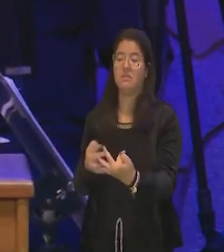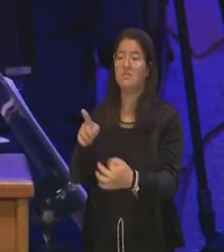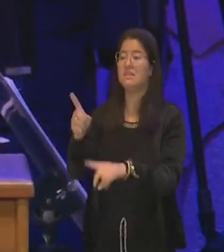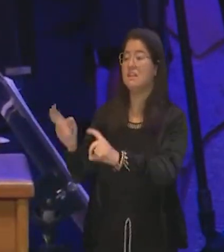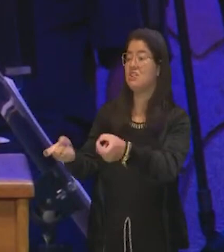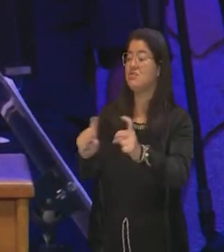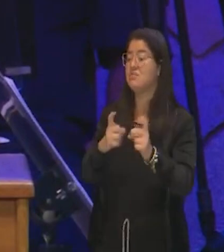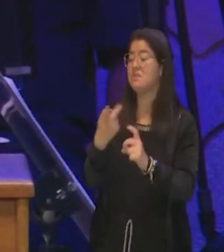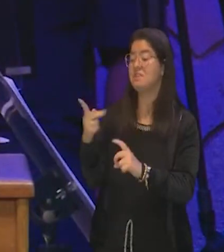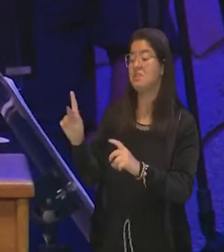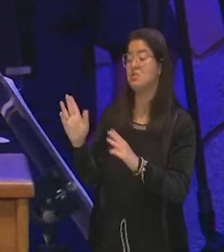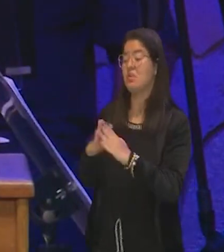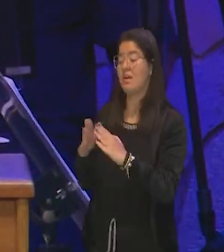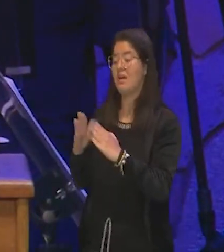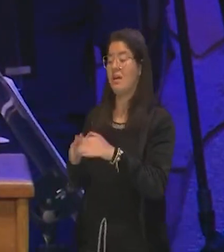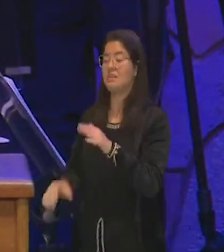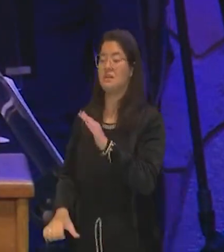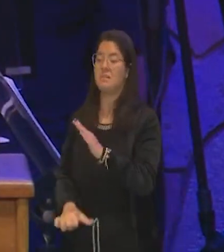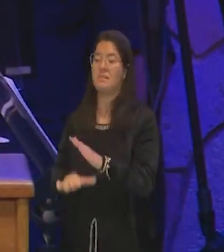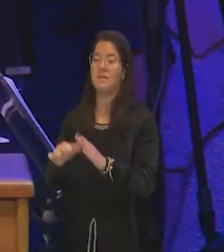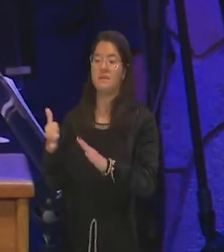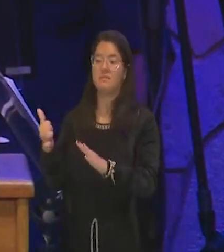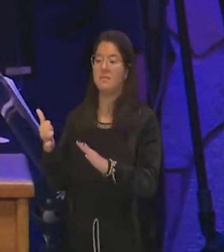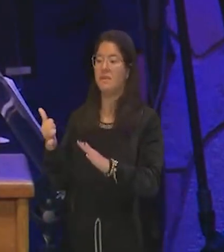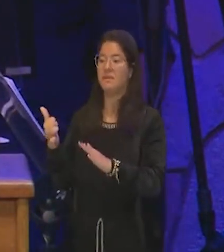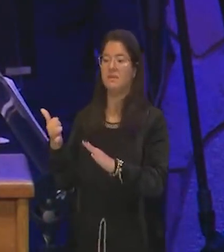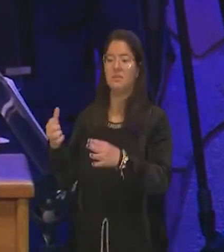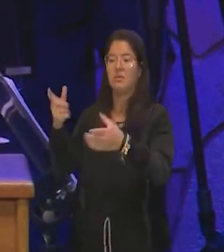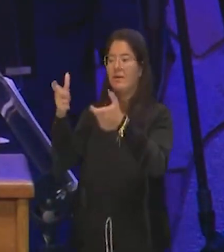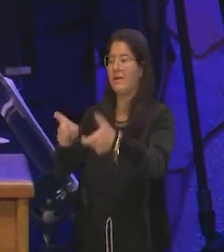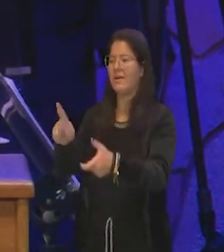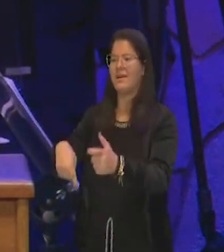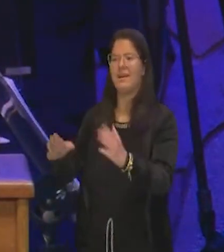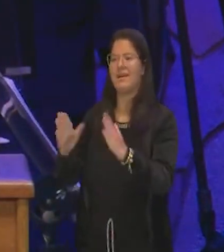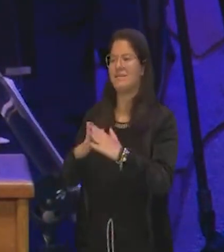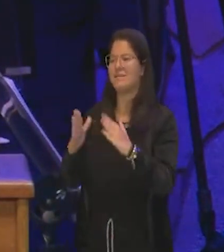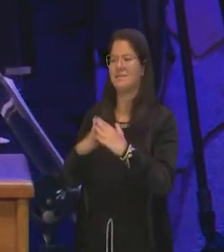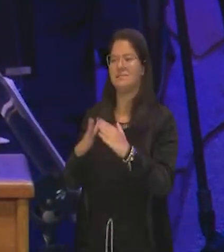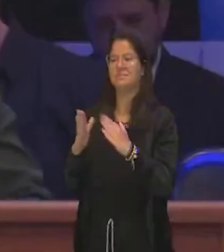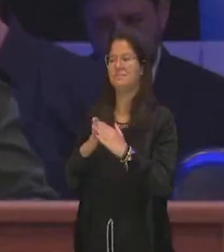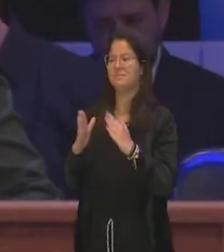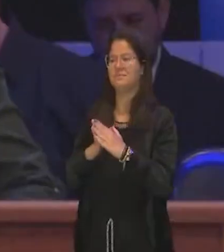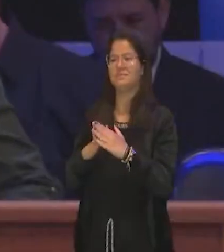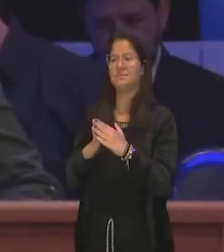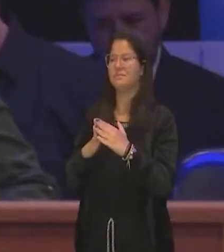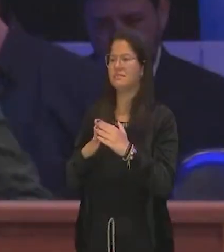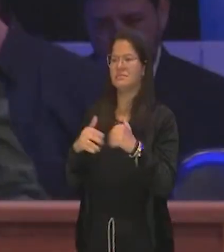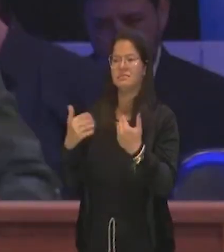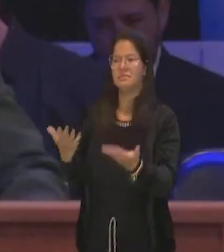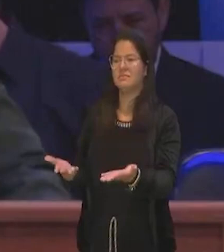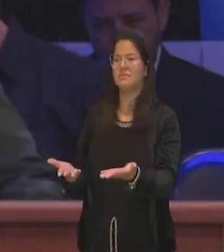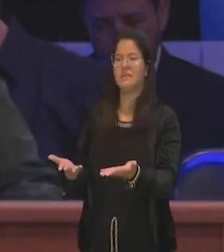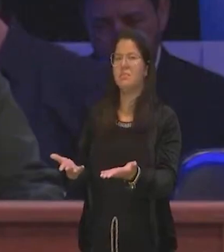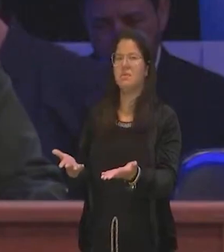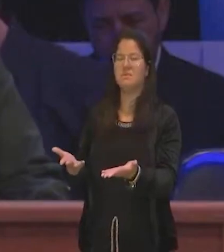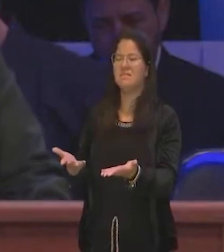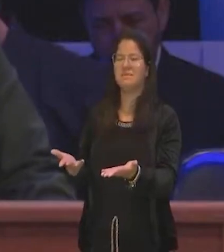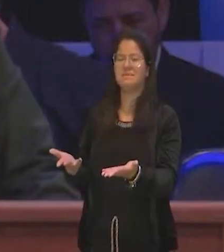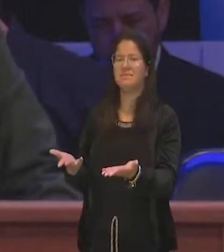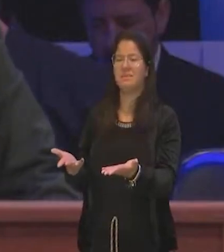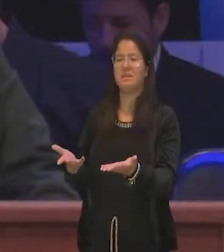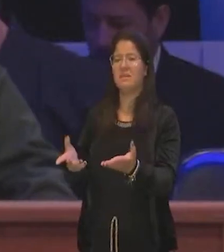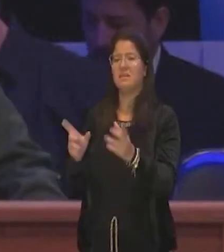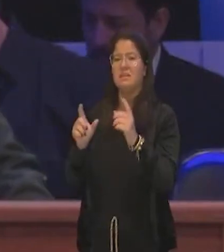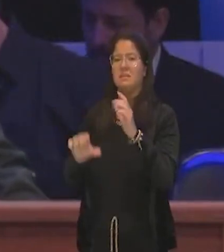casa. A primeira congregação é a sua casa. O primeiro gabinete que você faz com os membros da